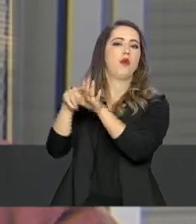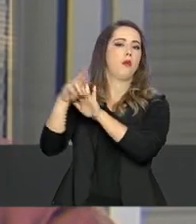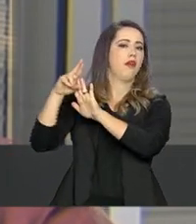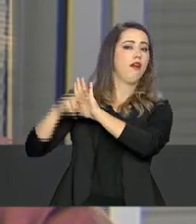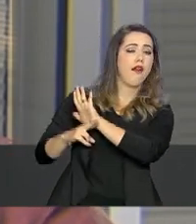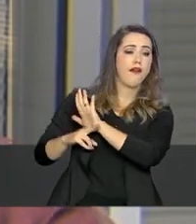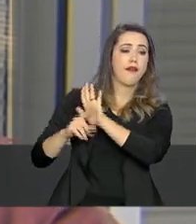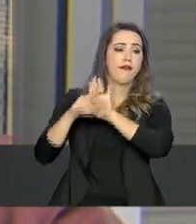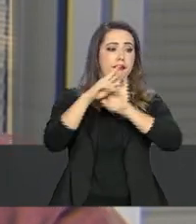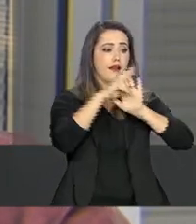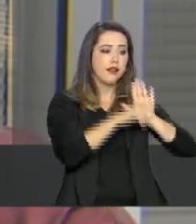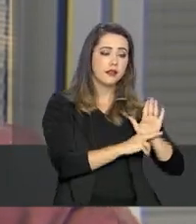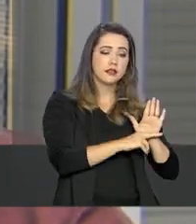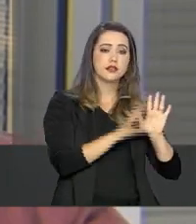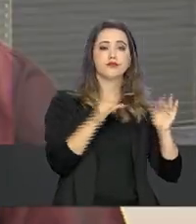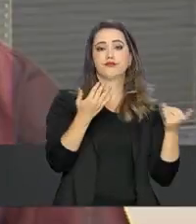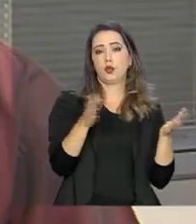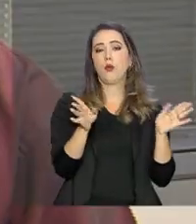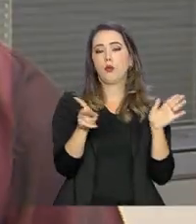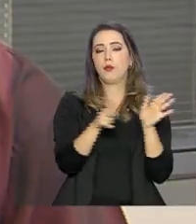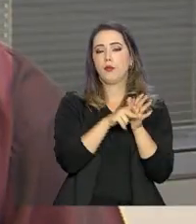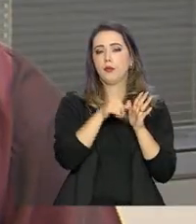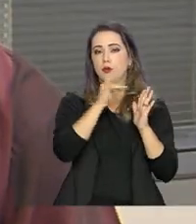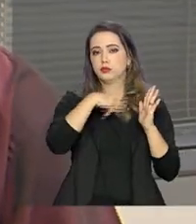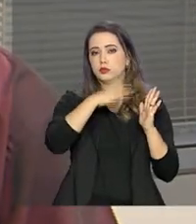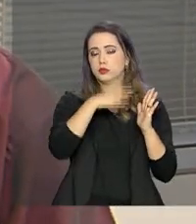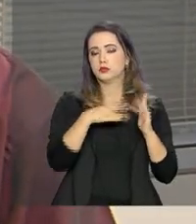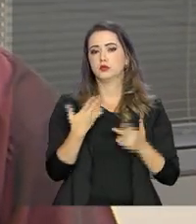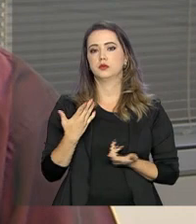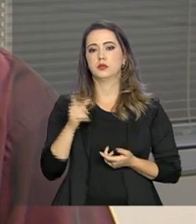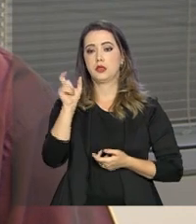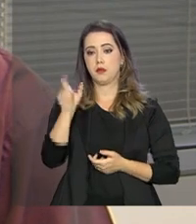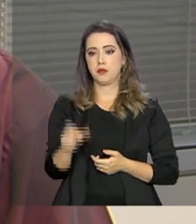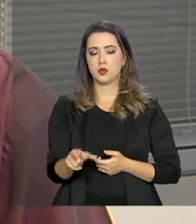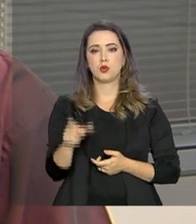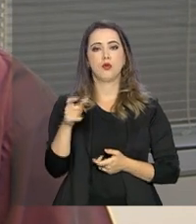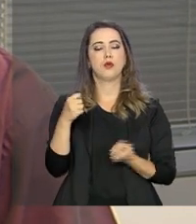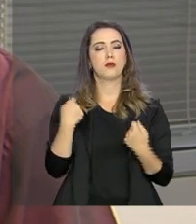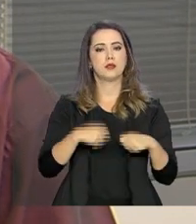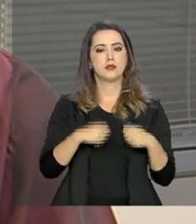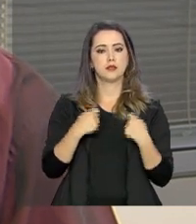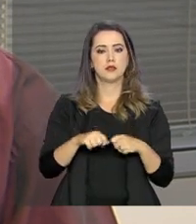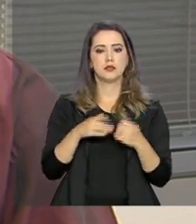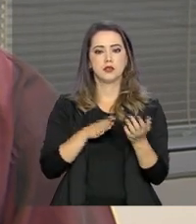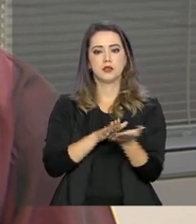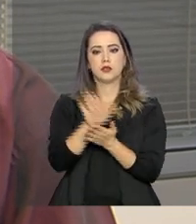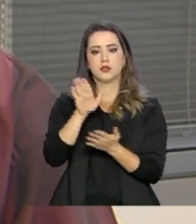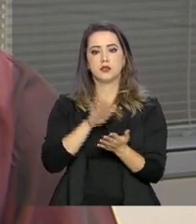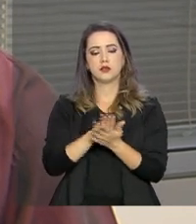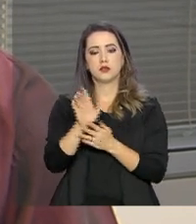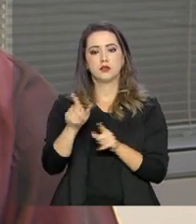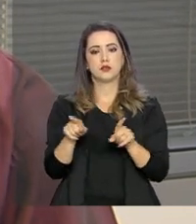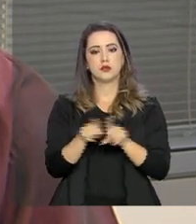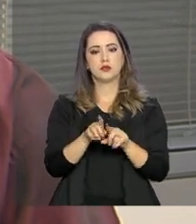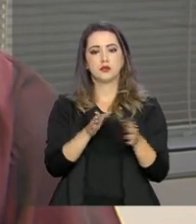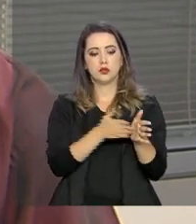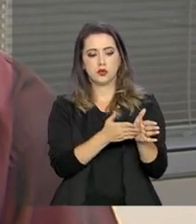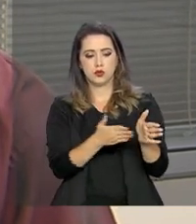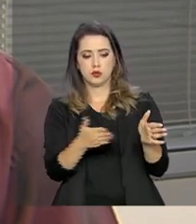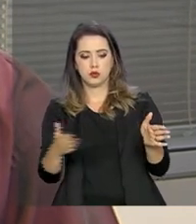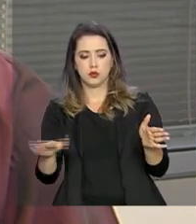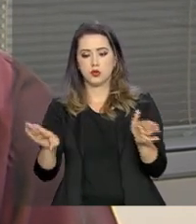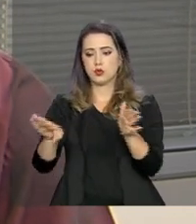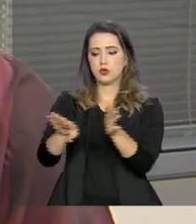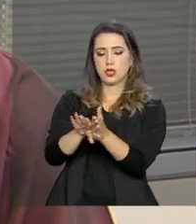específico de certificado ou passageiro ele deve se programar para emissão de certificado no período que quando ao